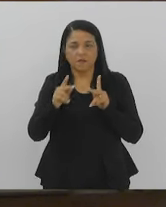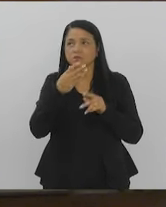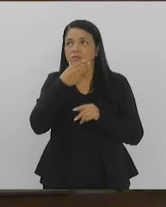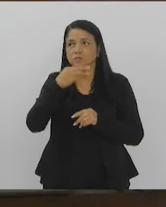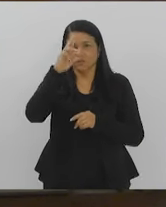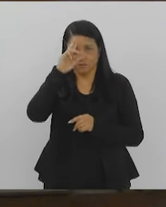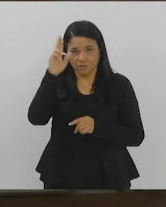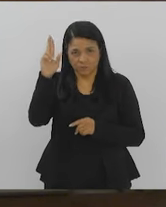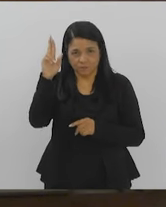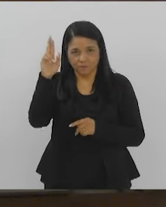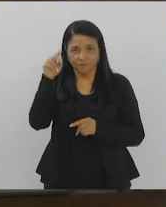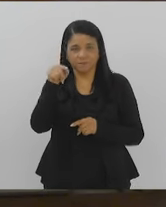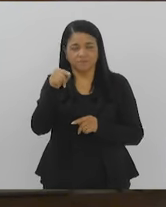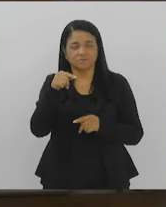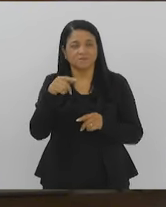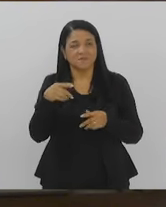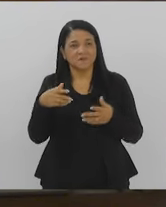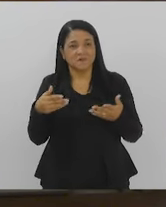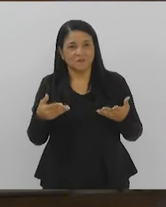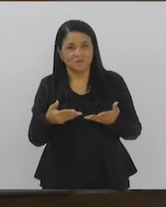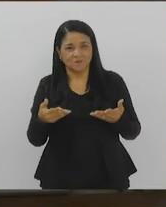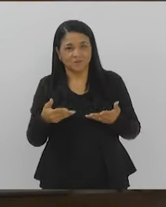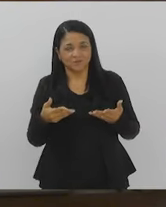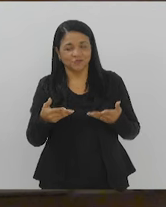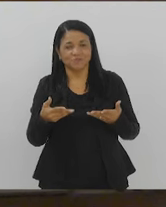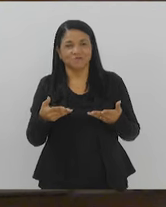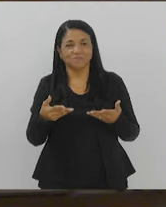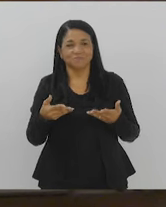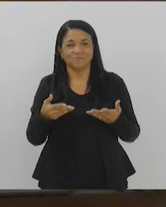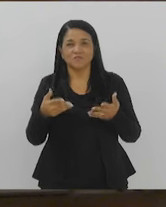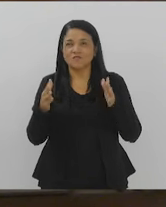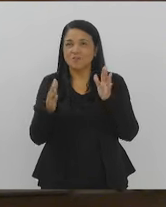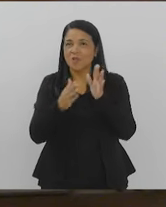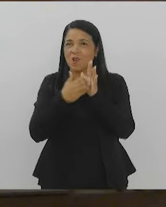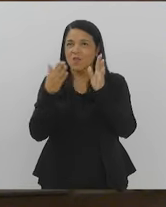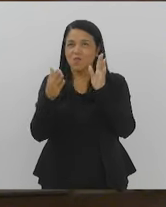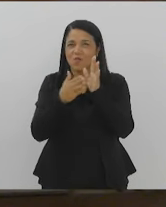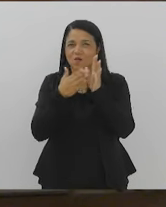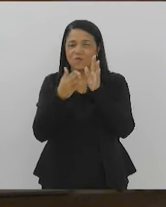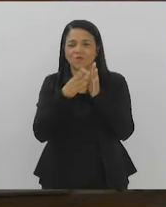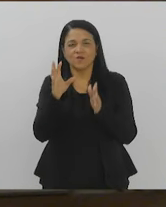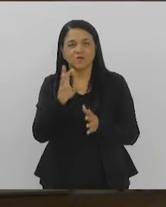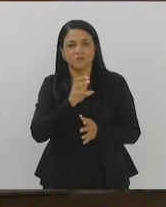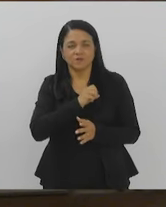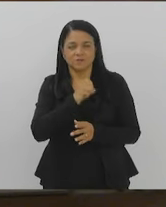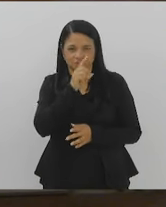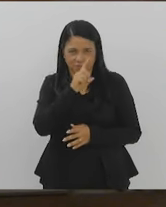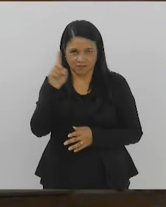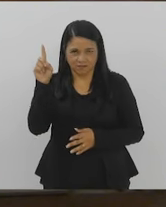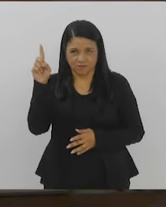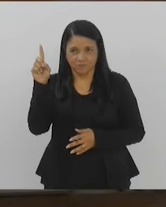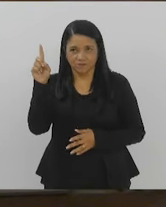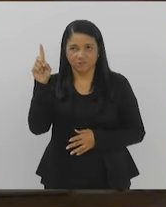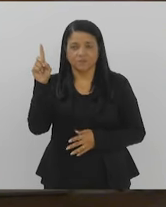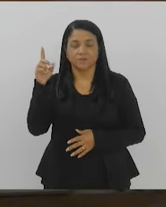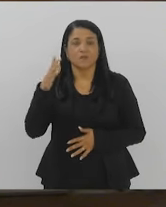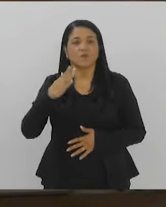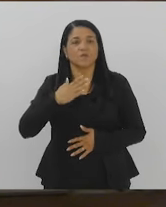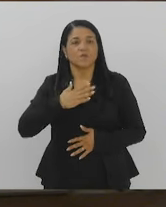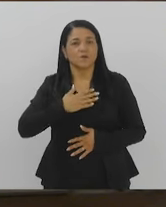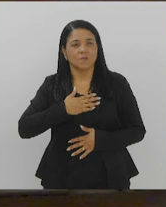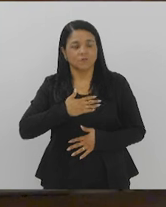Amém. Já que estamos num clima de, né, de louvor e adoração ao nosso Deus. Primeiro, eu gostaria de saudar